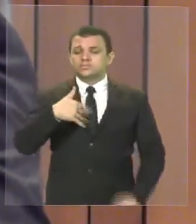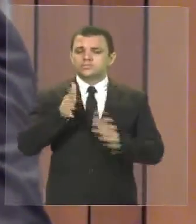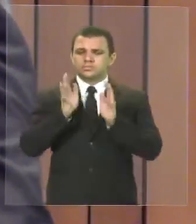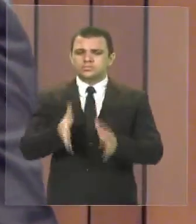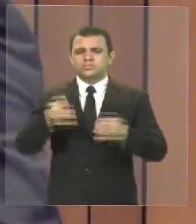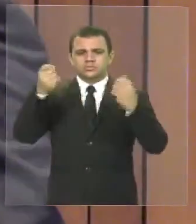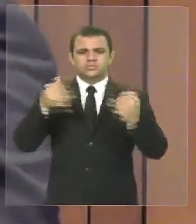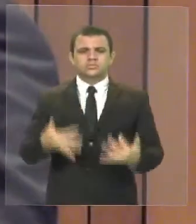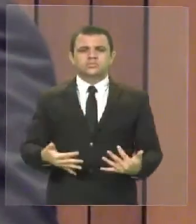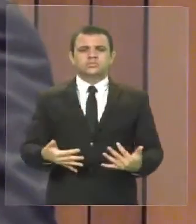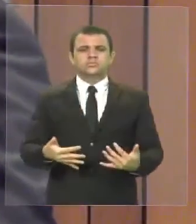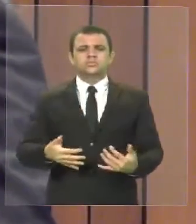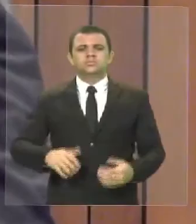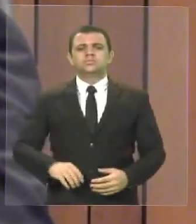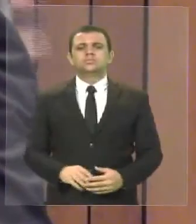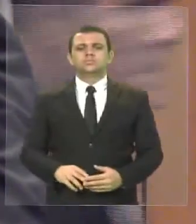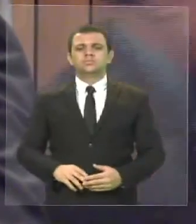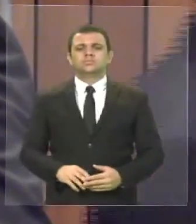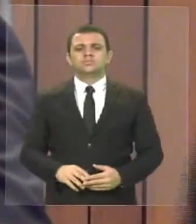podemos